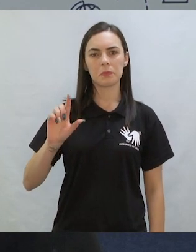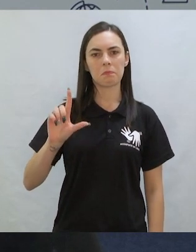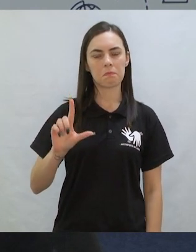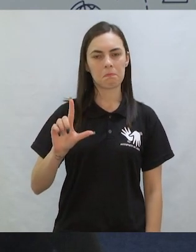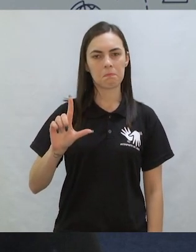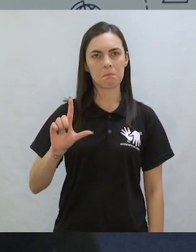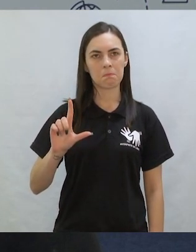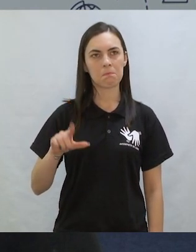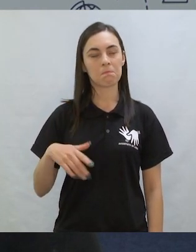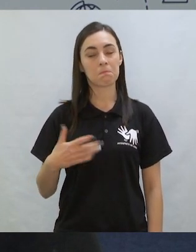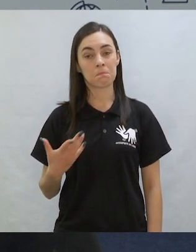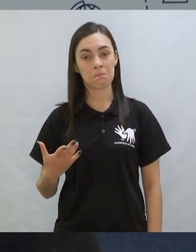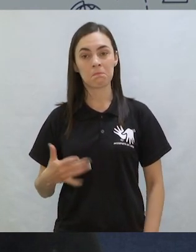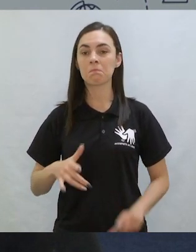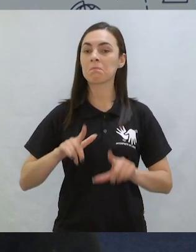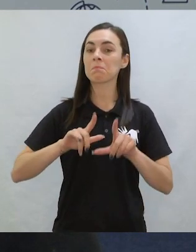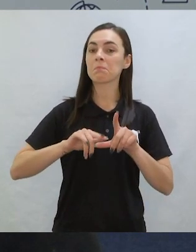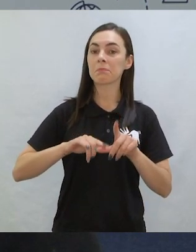Vou.